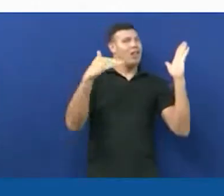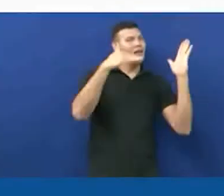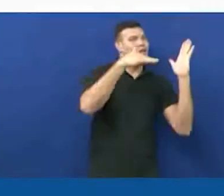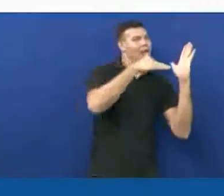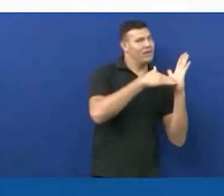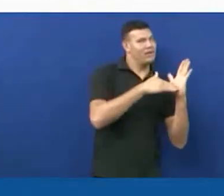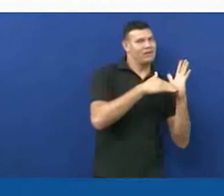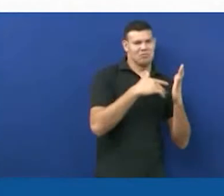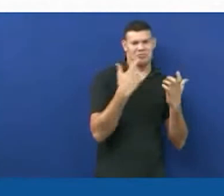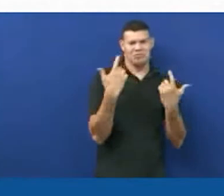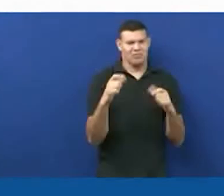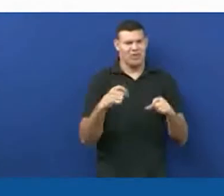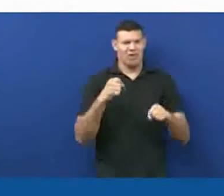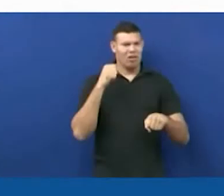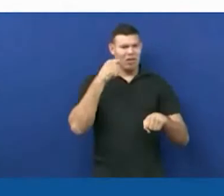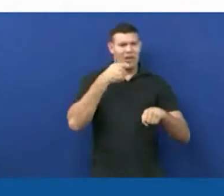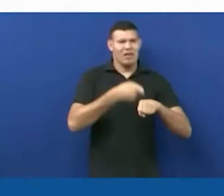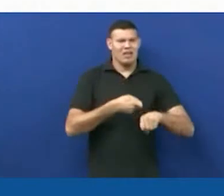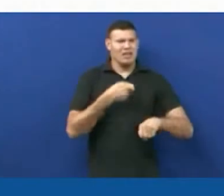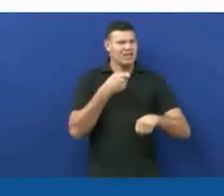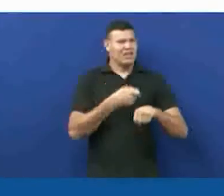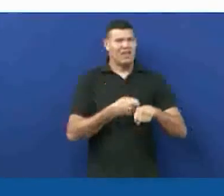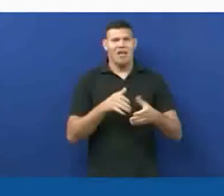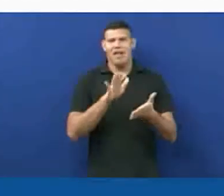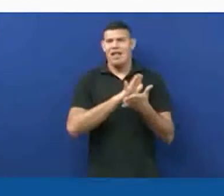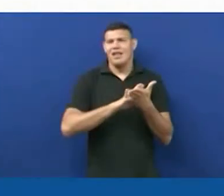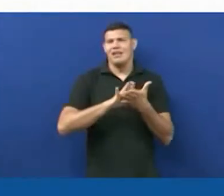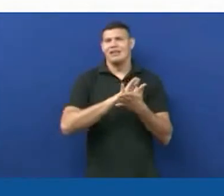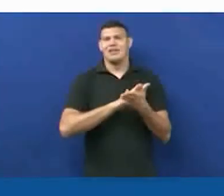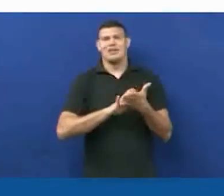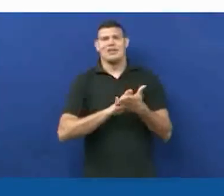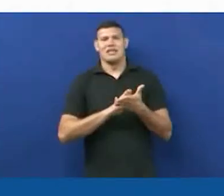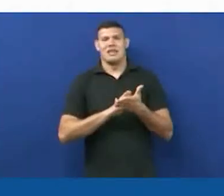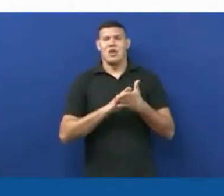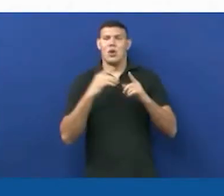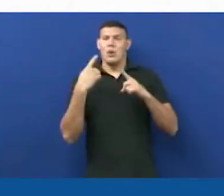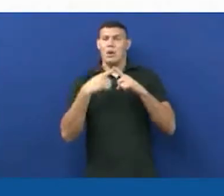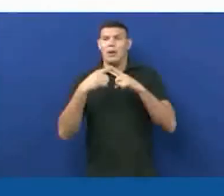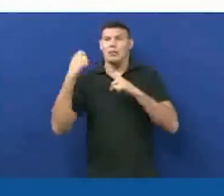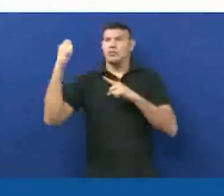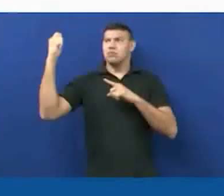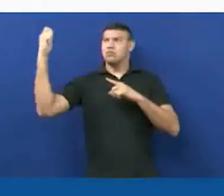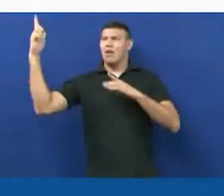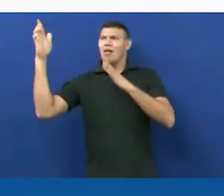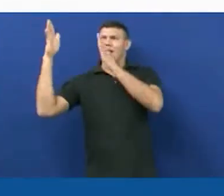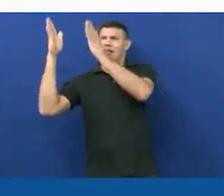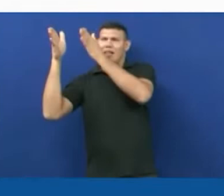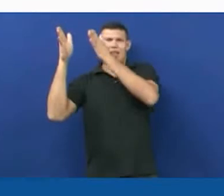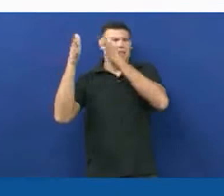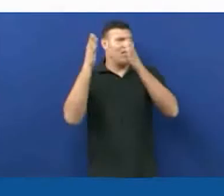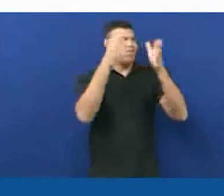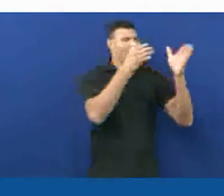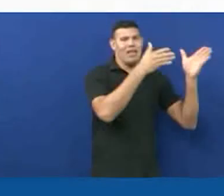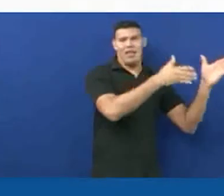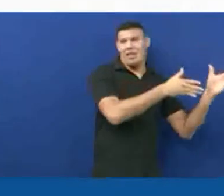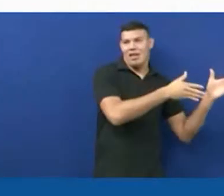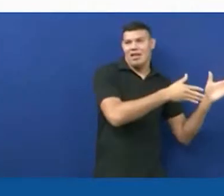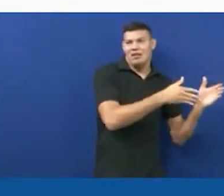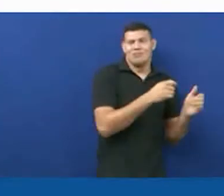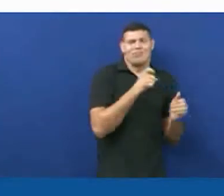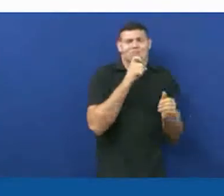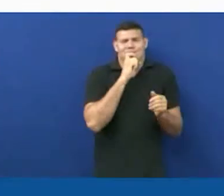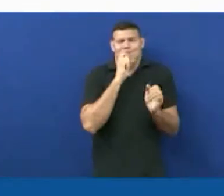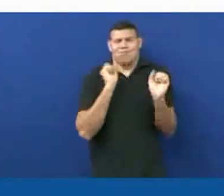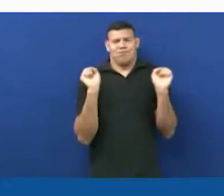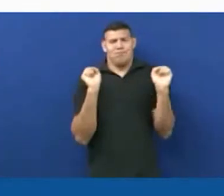não têm uma superfície sólida e, por estarem mais distantes do Sol, são considerados planetas